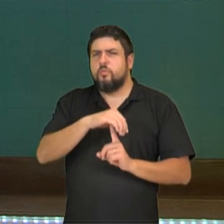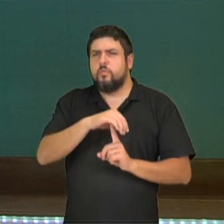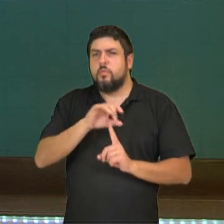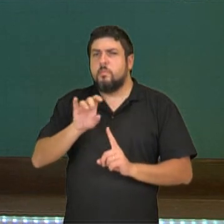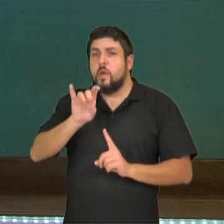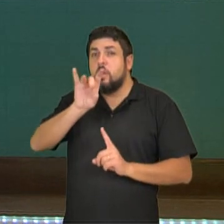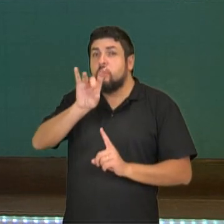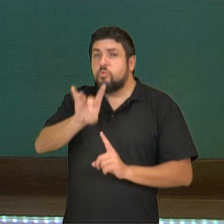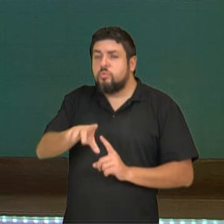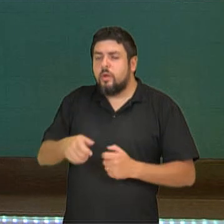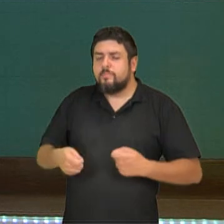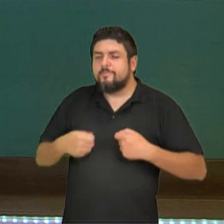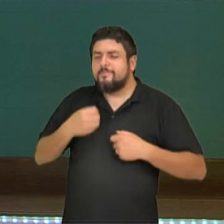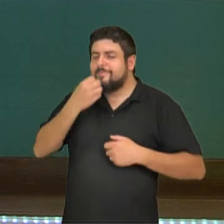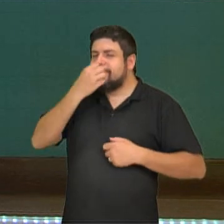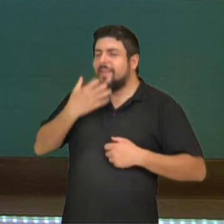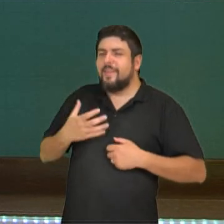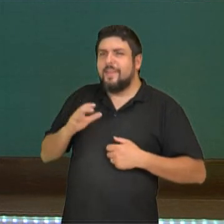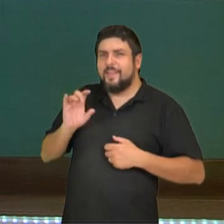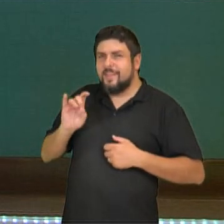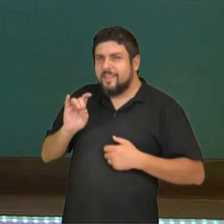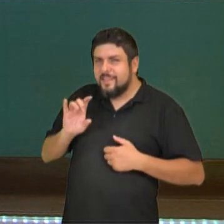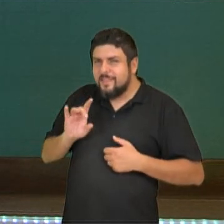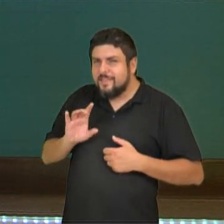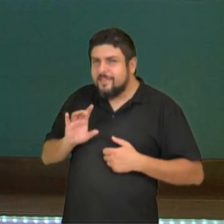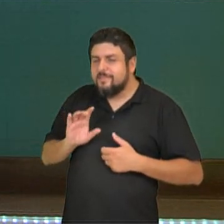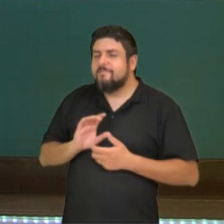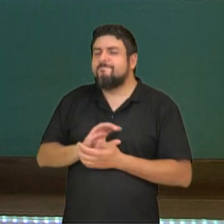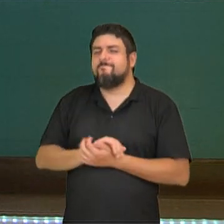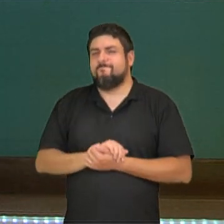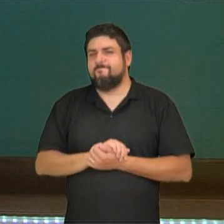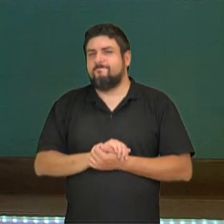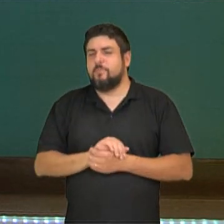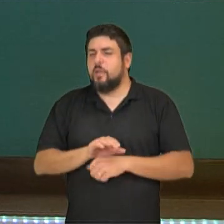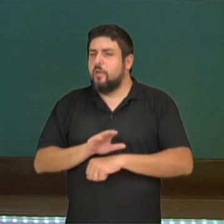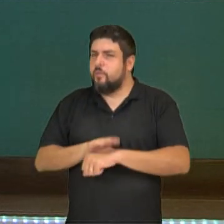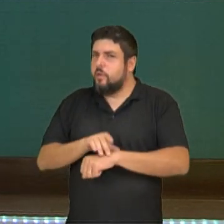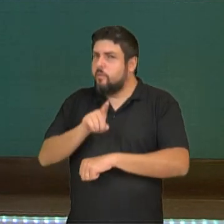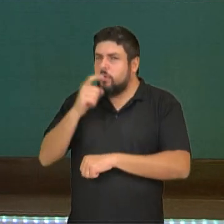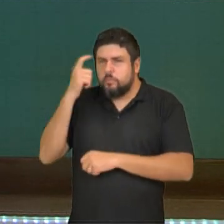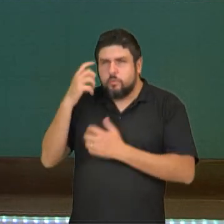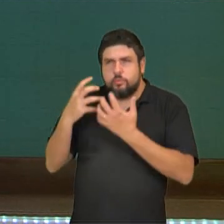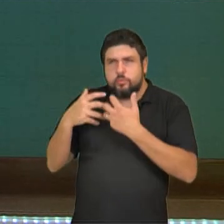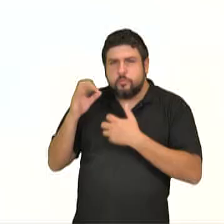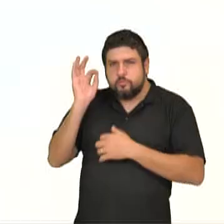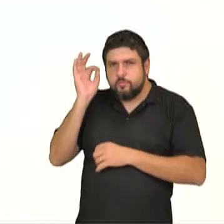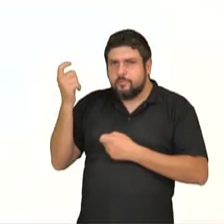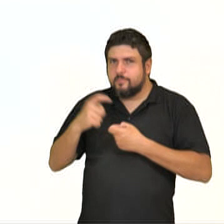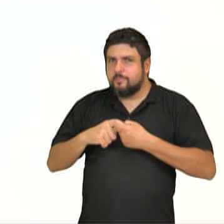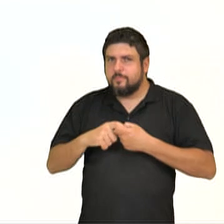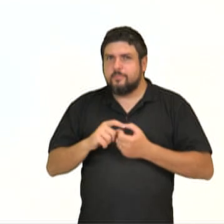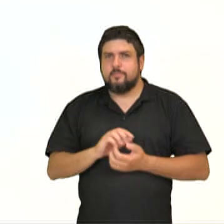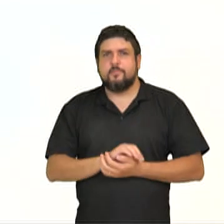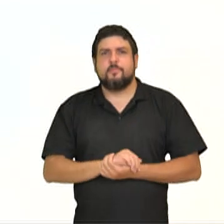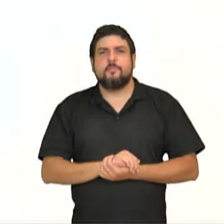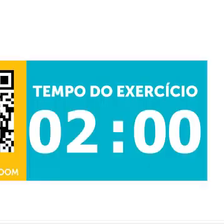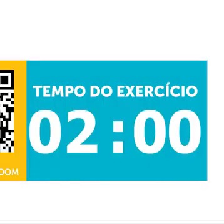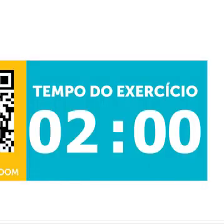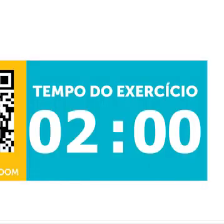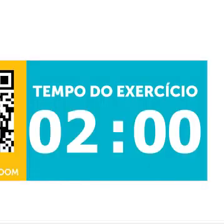benéficos para os seres humanos? Vou dar um tempinho para vocês pensarem e eu já retorno.